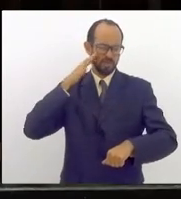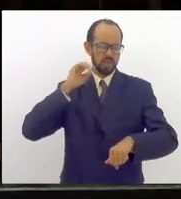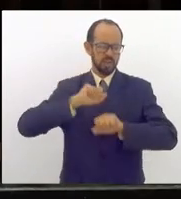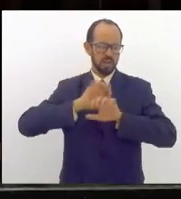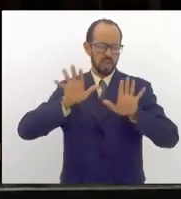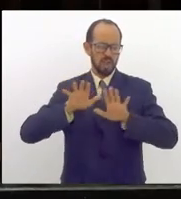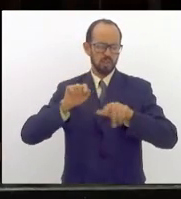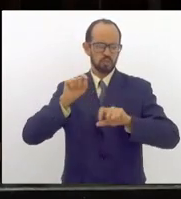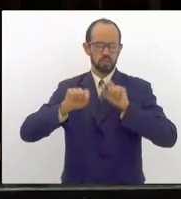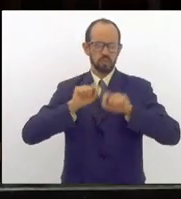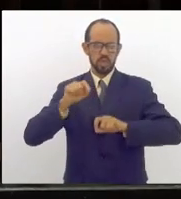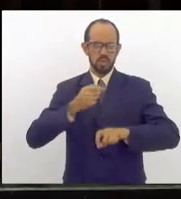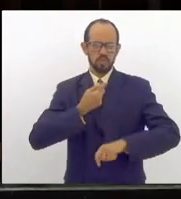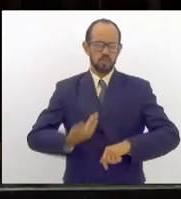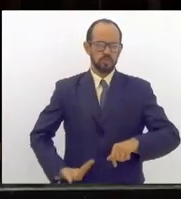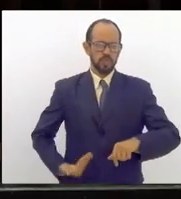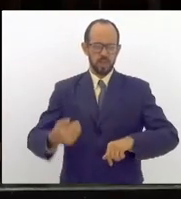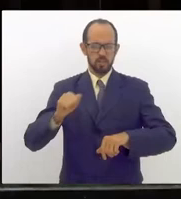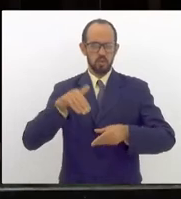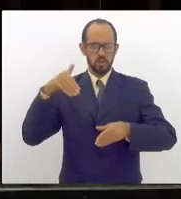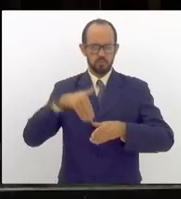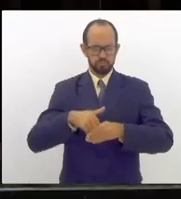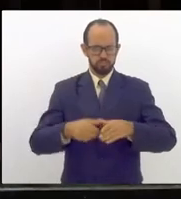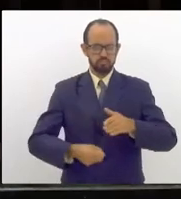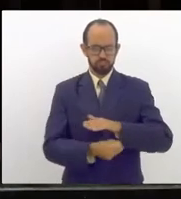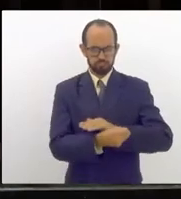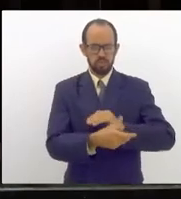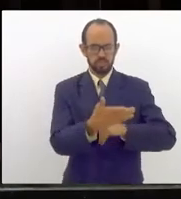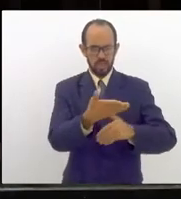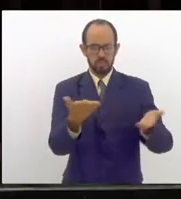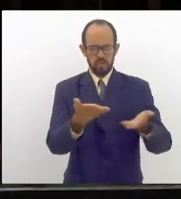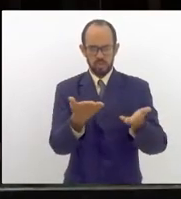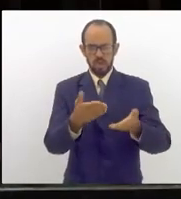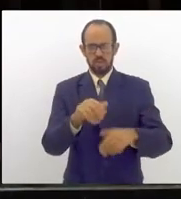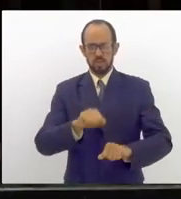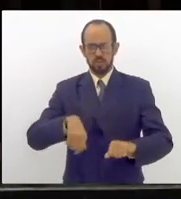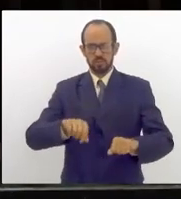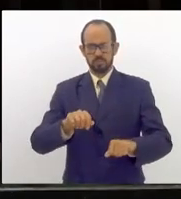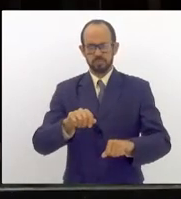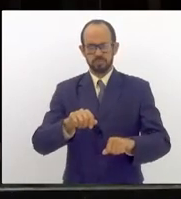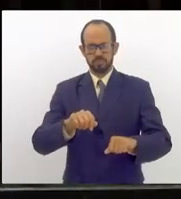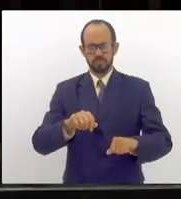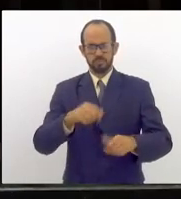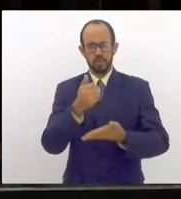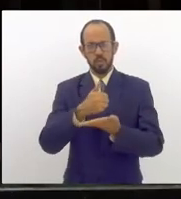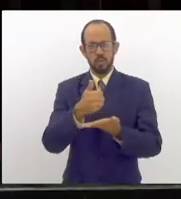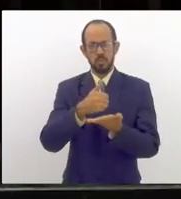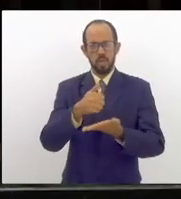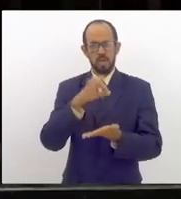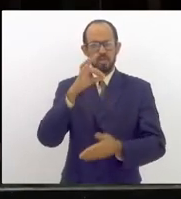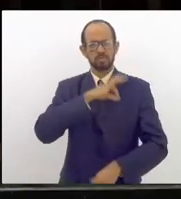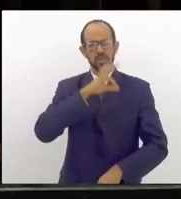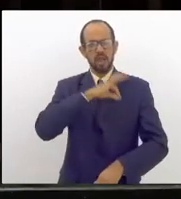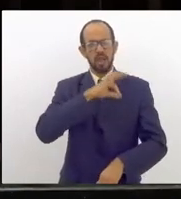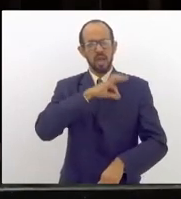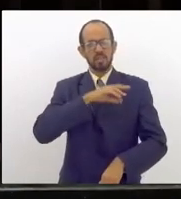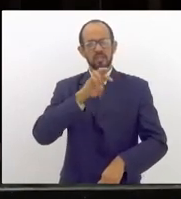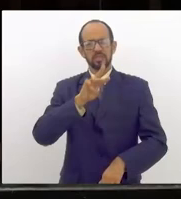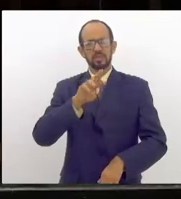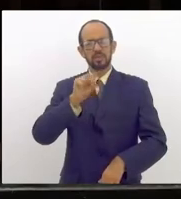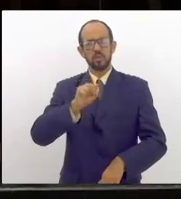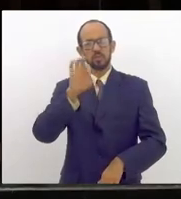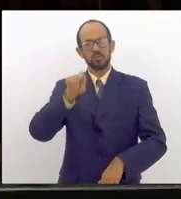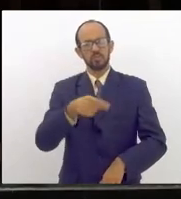esse Governador que tá eleito aí o piso Regional tem 38.5 de